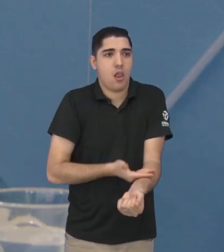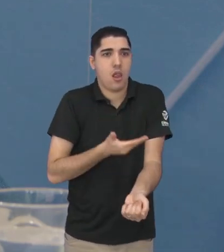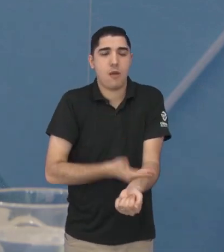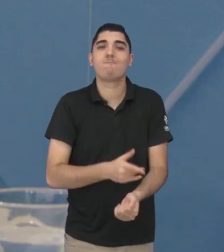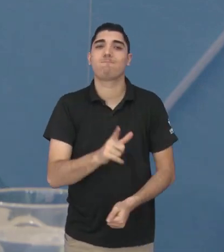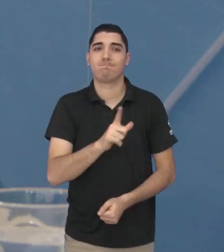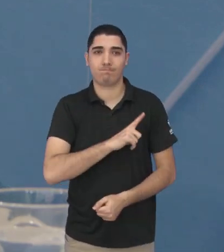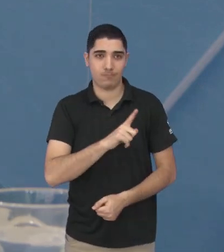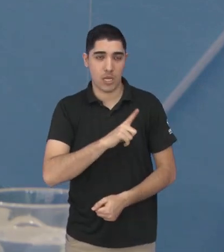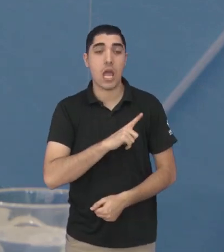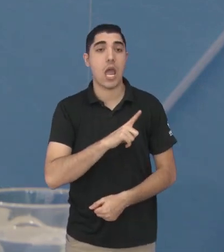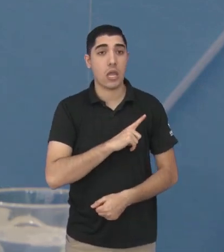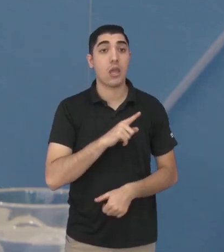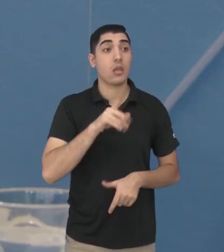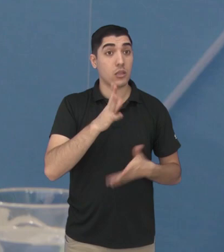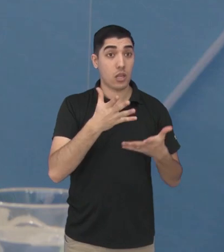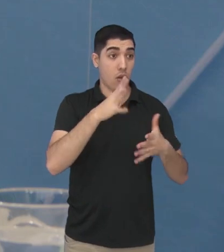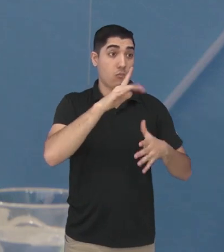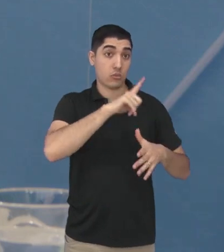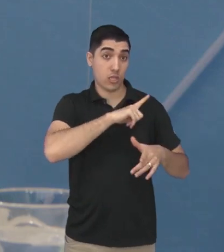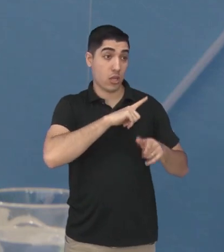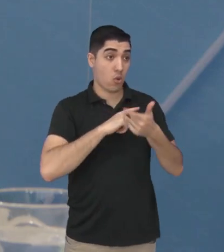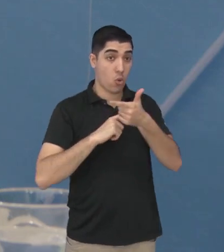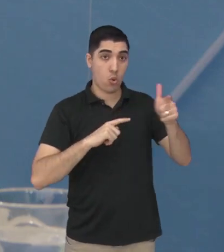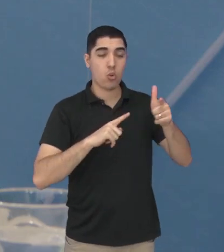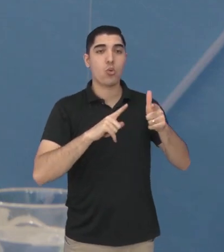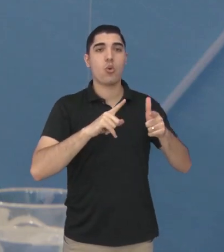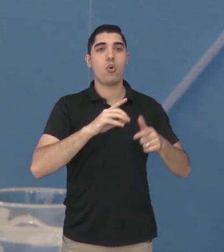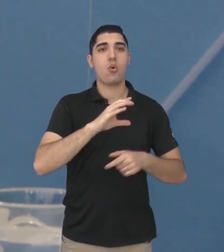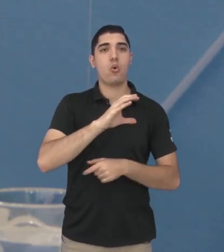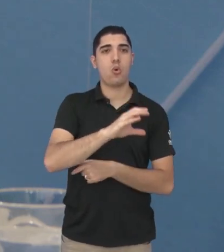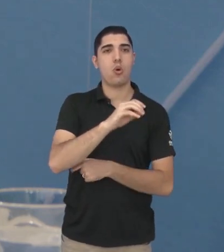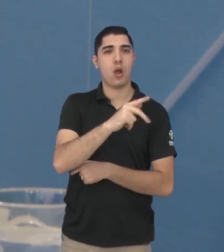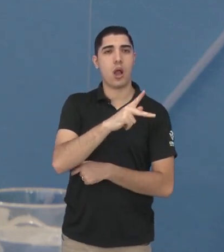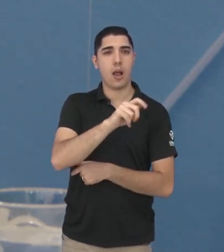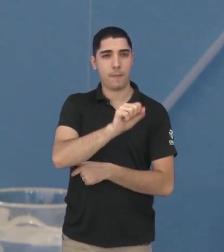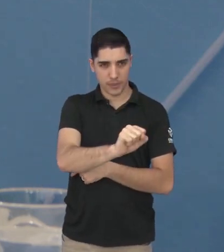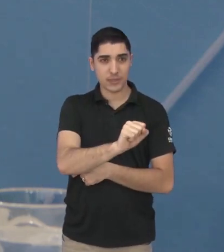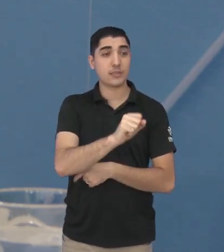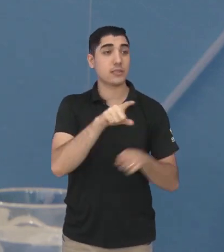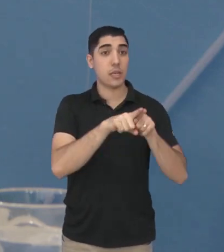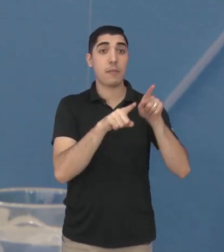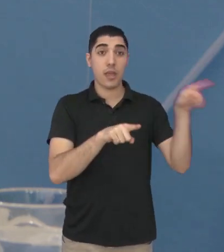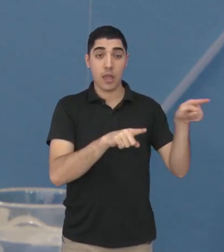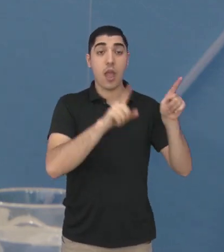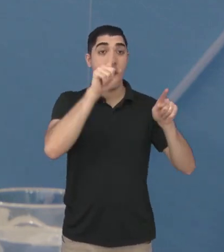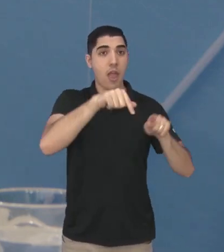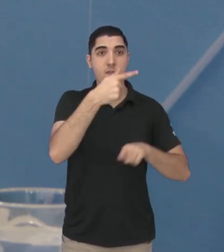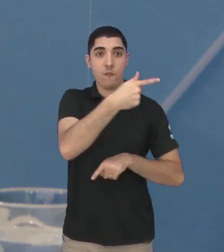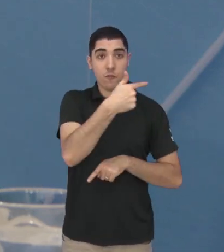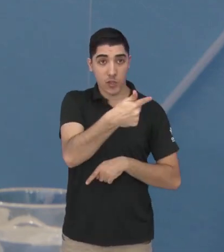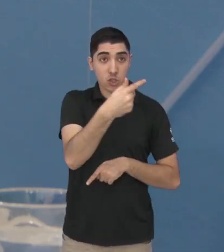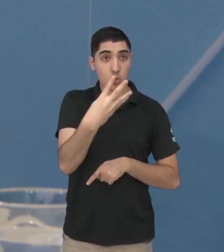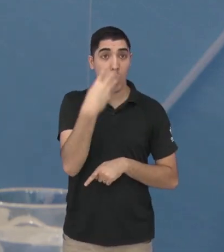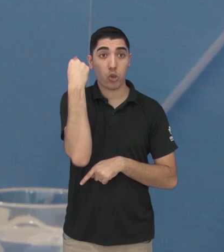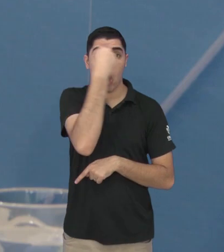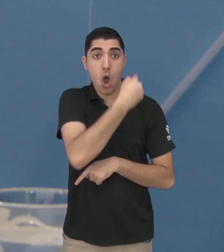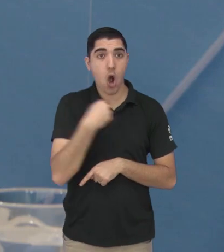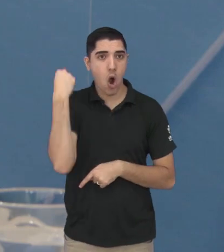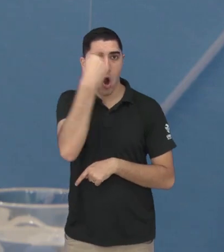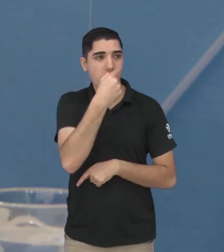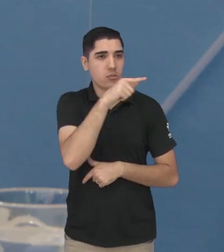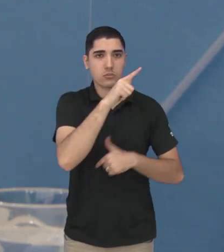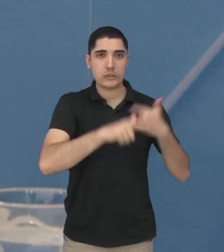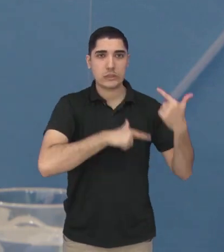temos dentro do município um CAPS AD que hoje funciona 24 horas, né? Que a gente ampliou a equipe,